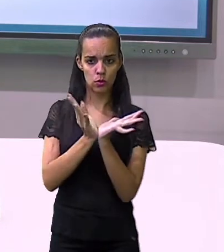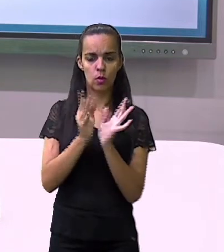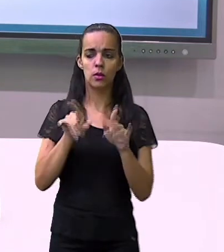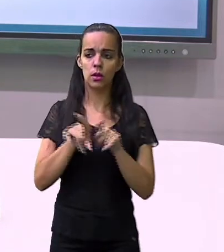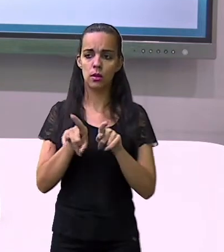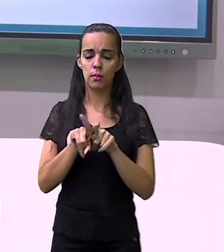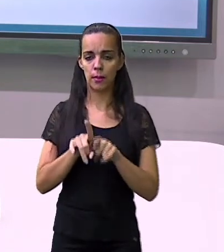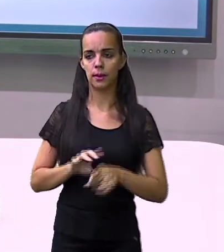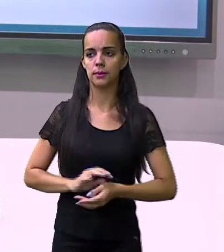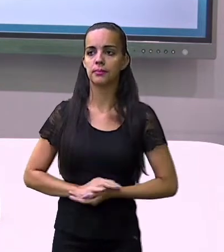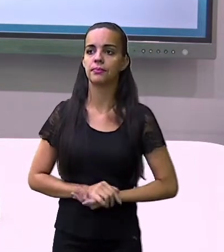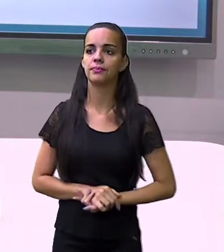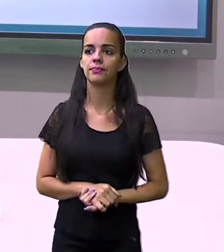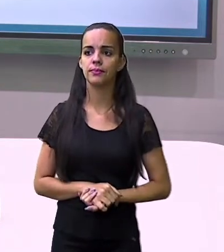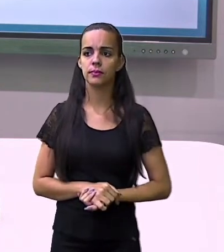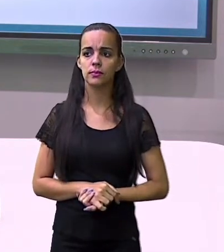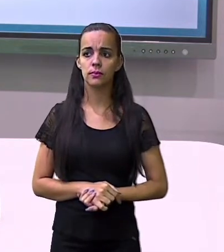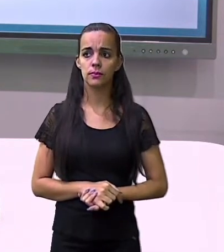tá?